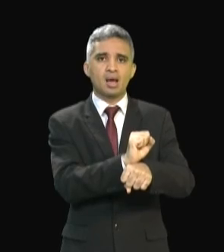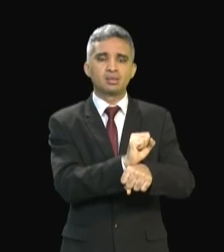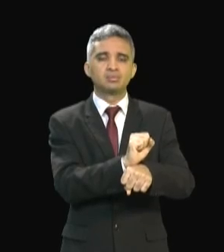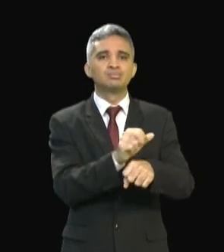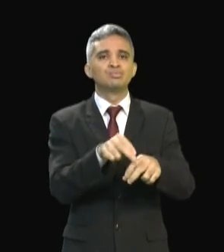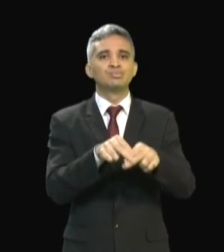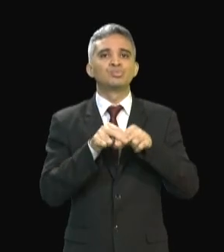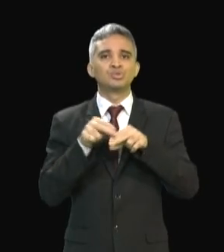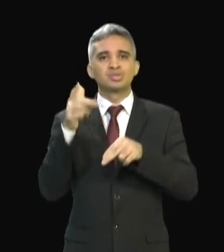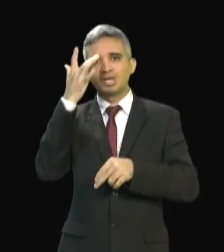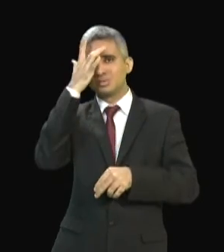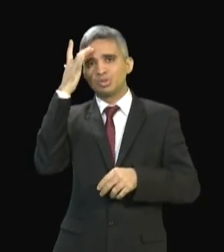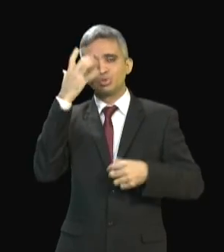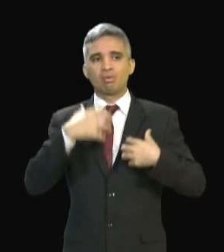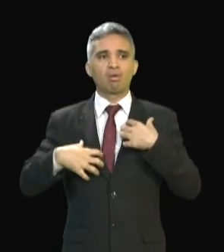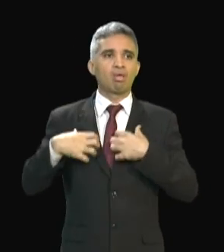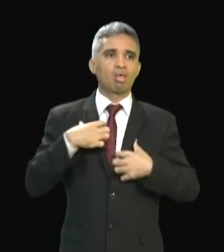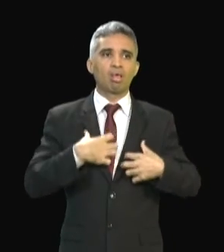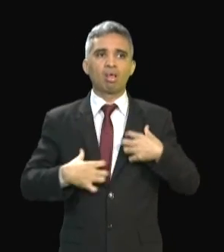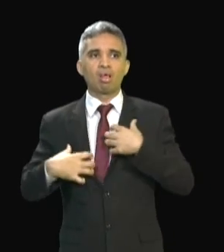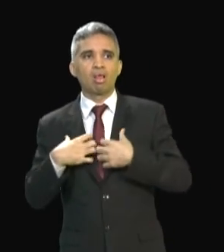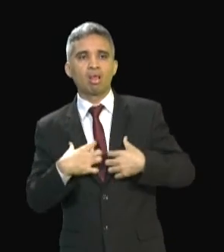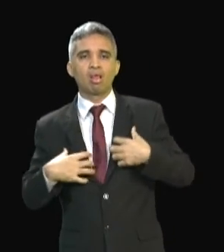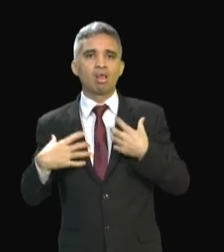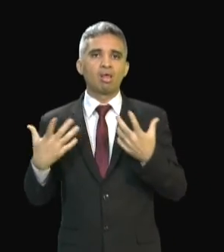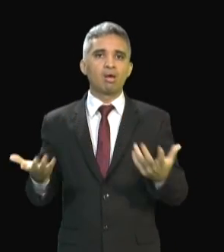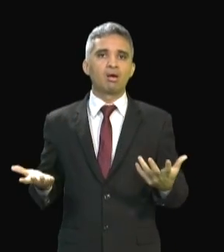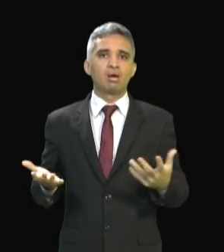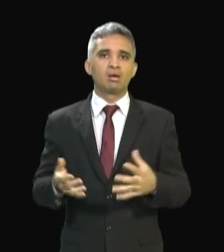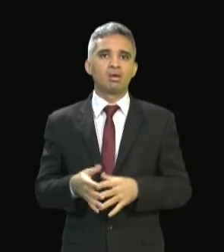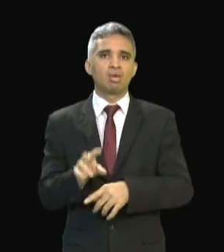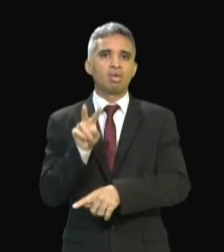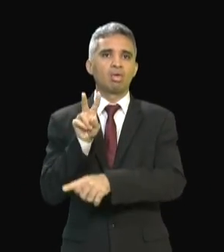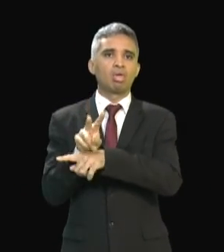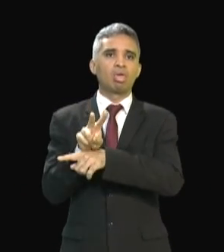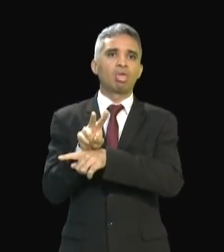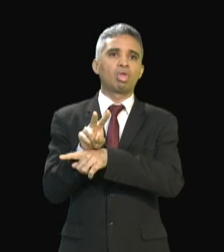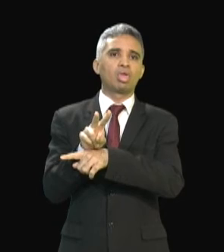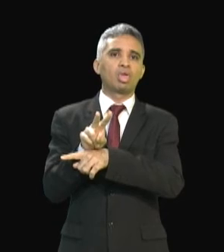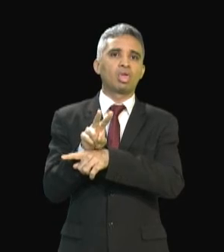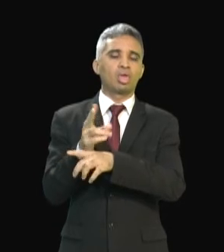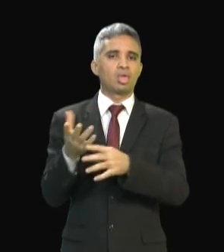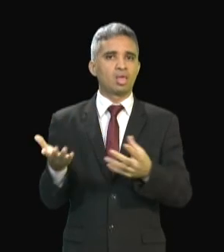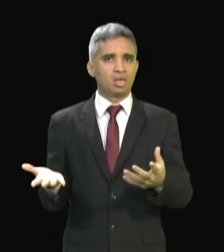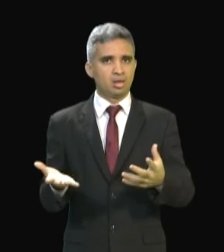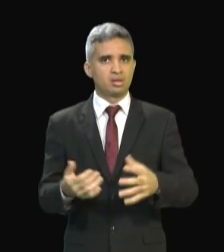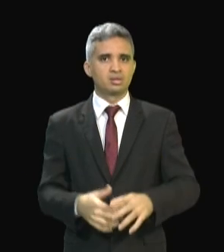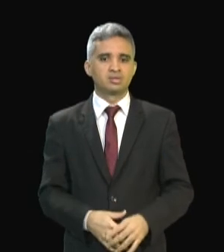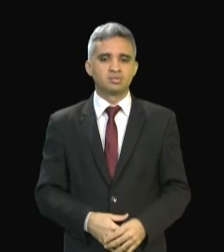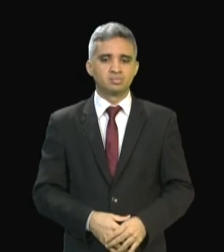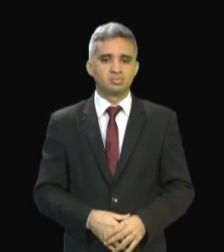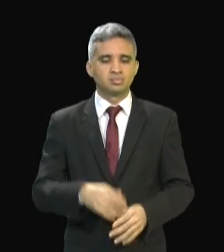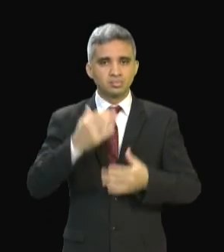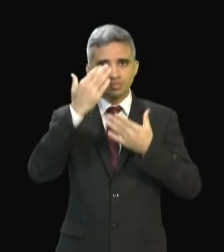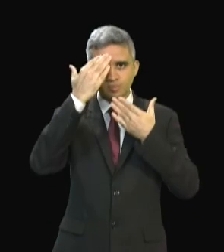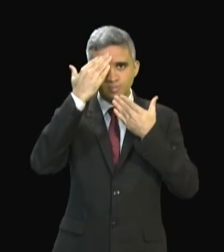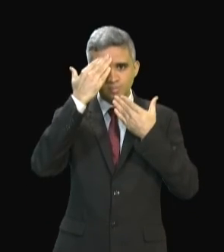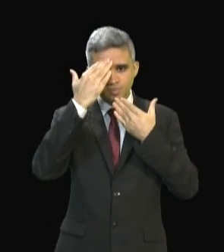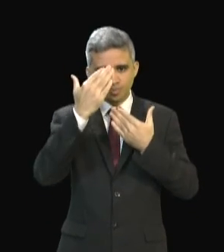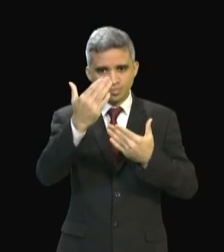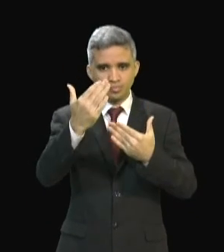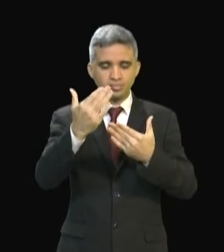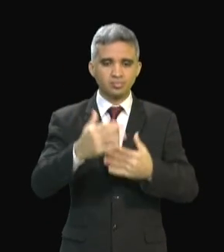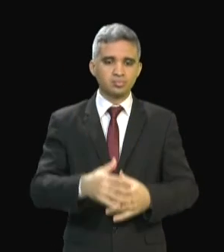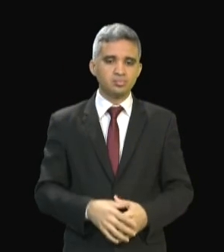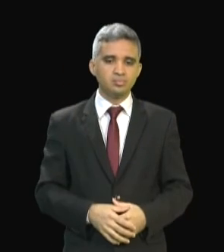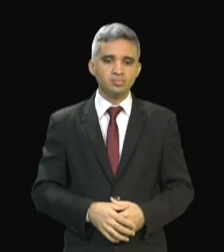uma população de quase 1 milhão de habitantes, que é a população da querida Baixada Maranhense. Muito obrigado, então gostaria de